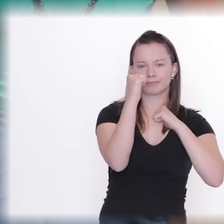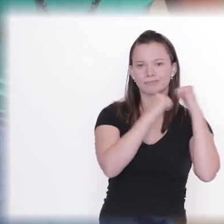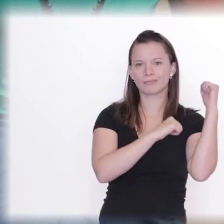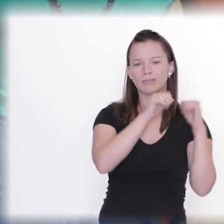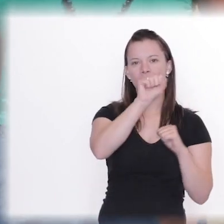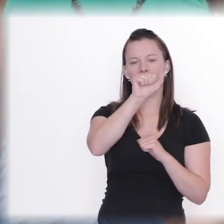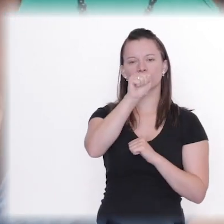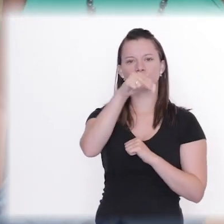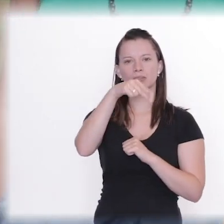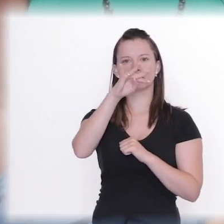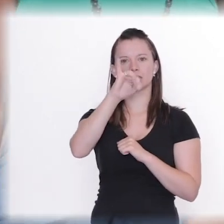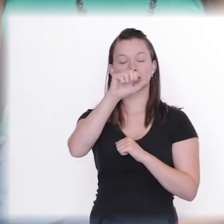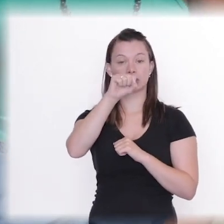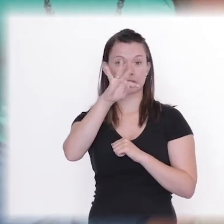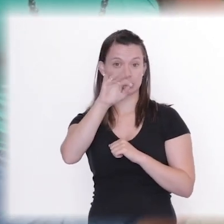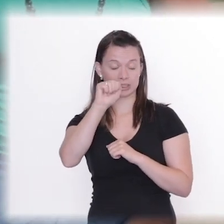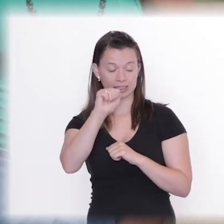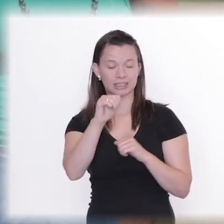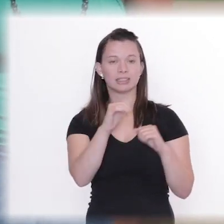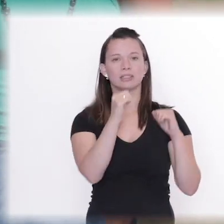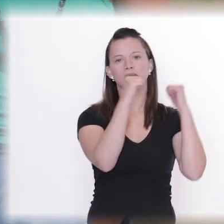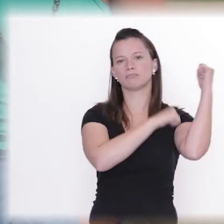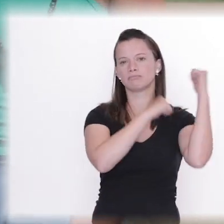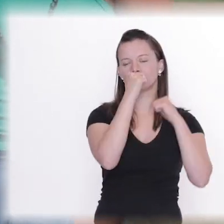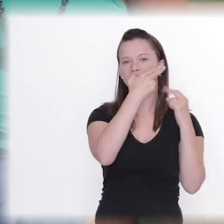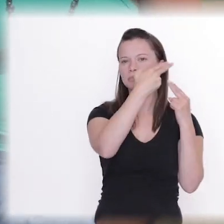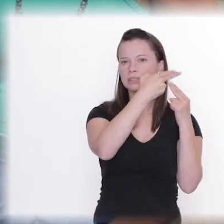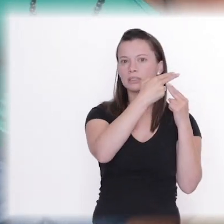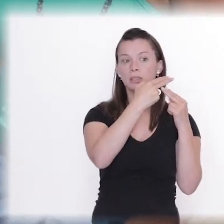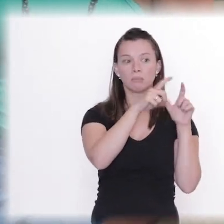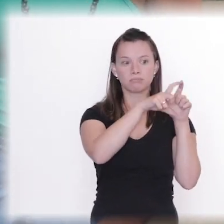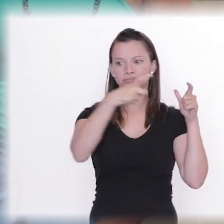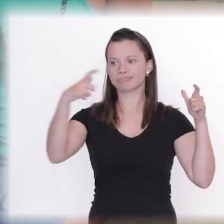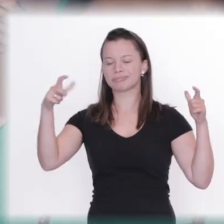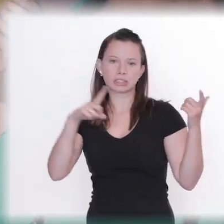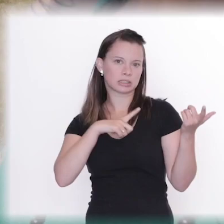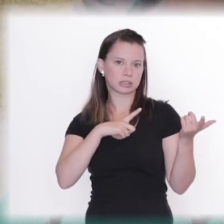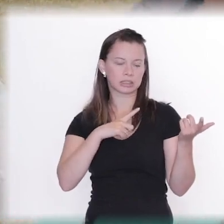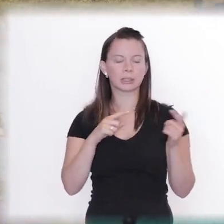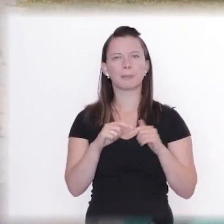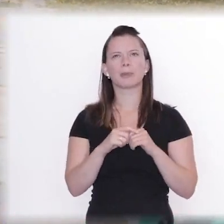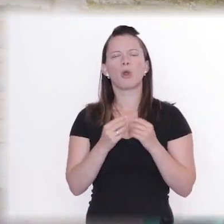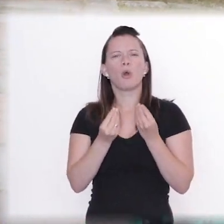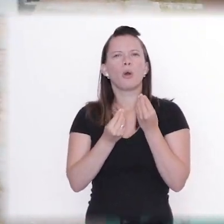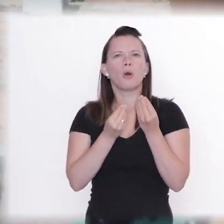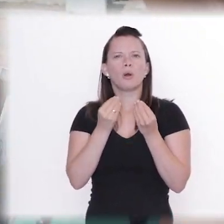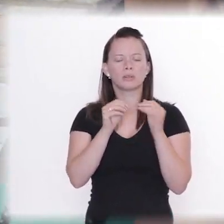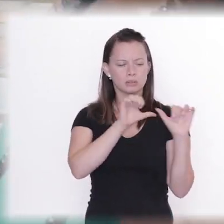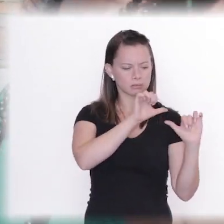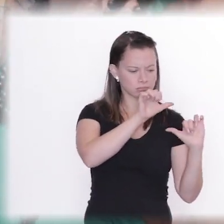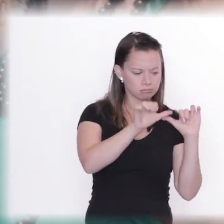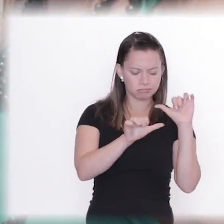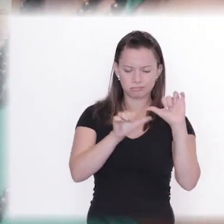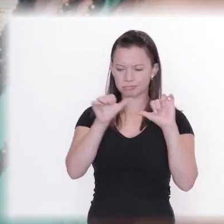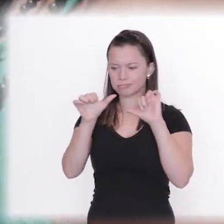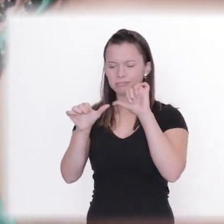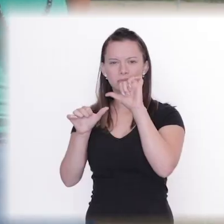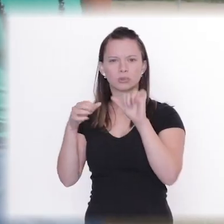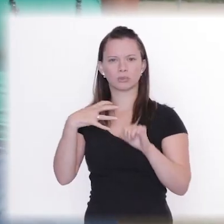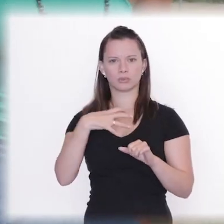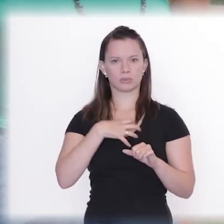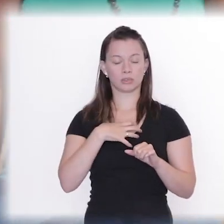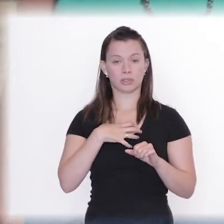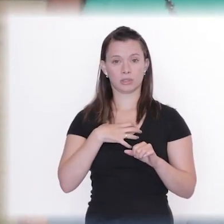indústria tinha bastante, né? Agora, talvez é isso, né? O que esse processo de desindustrialização ele vai redundar na forma como a gente ocupa o